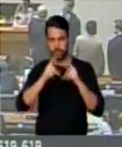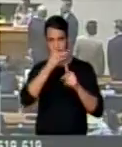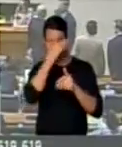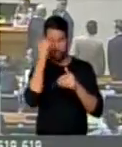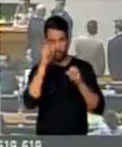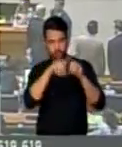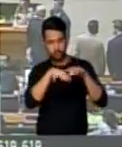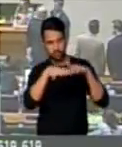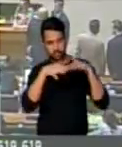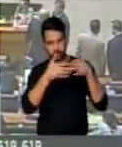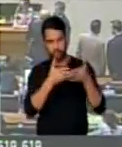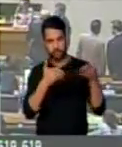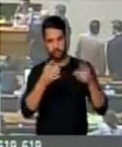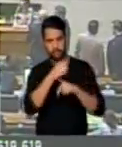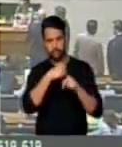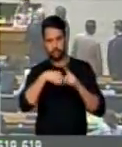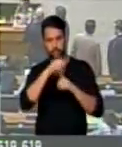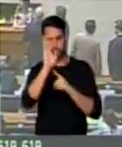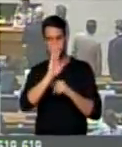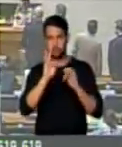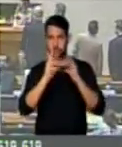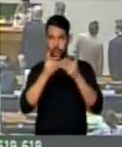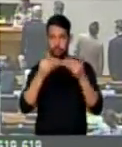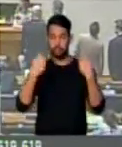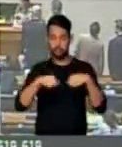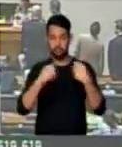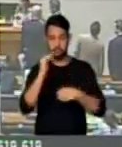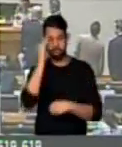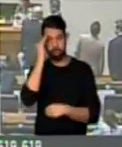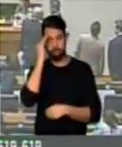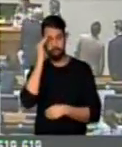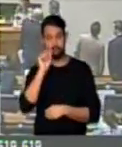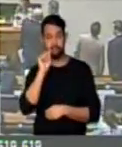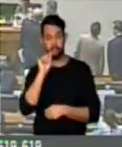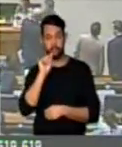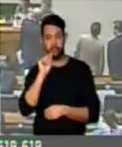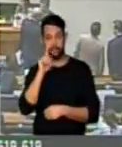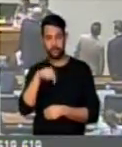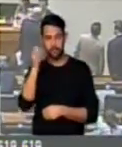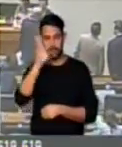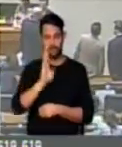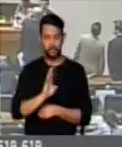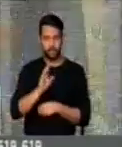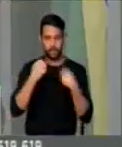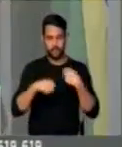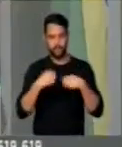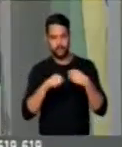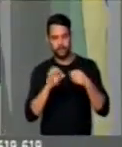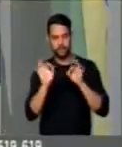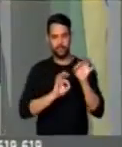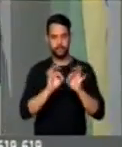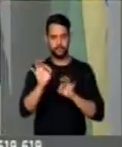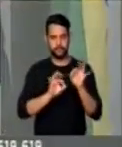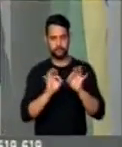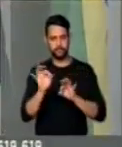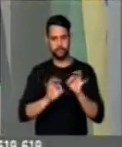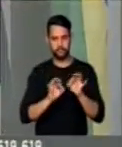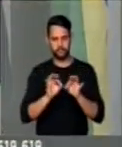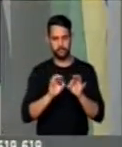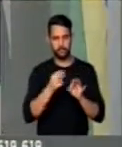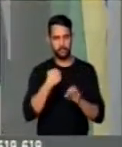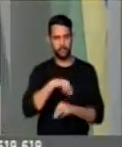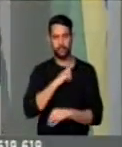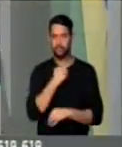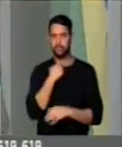aqui na plenária, a sociedade brasileira como um todo, precisa entender que esse país precisa ser reorganizado. Nós